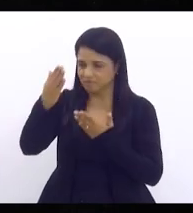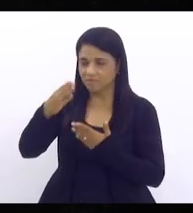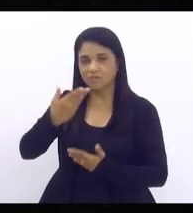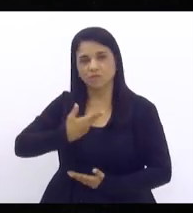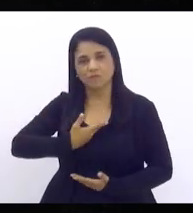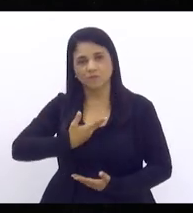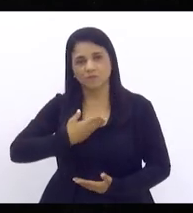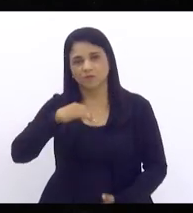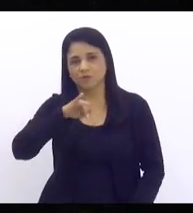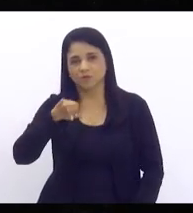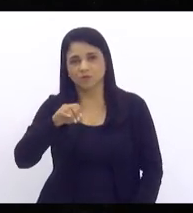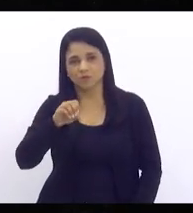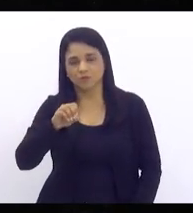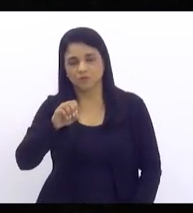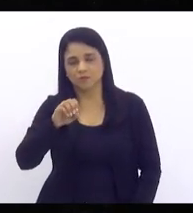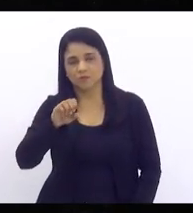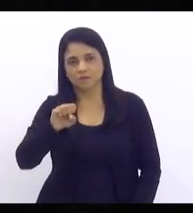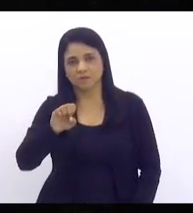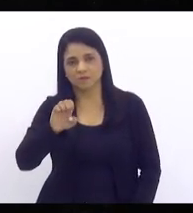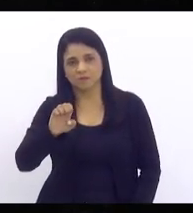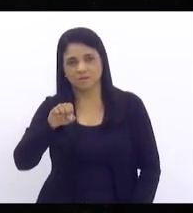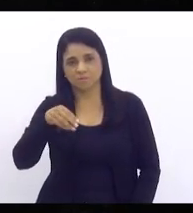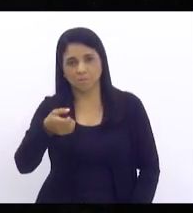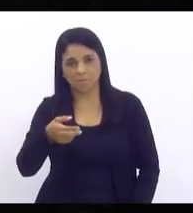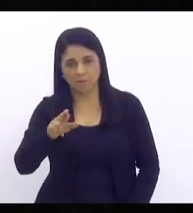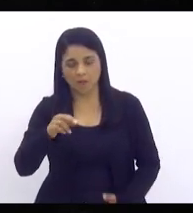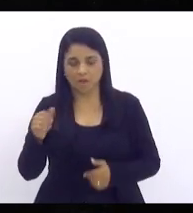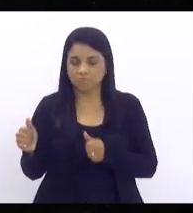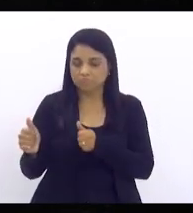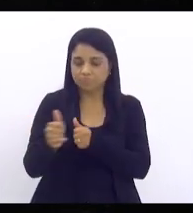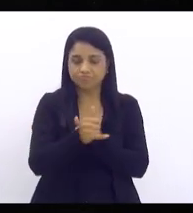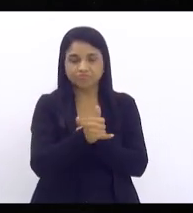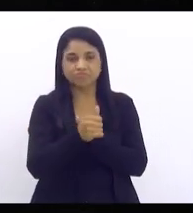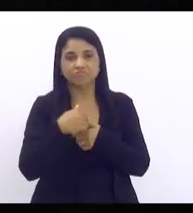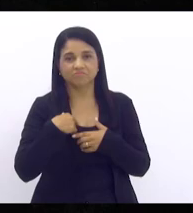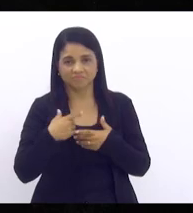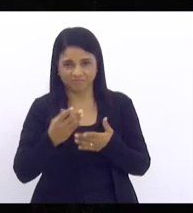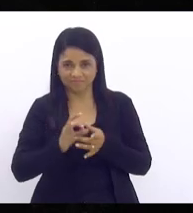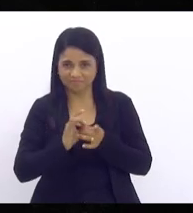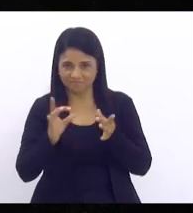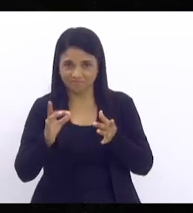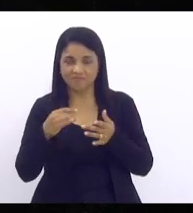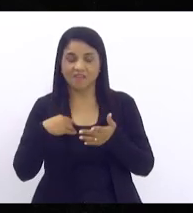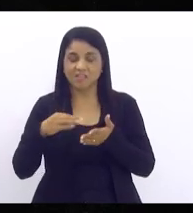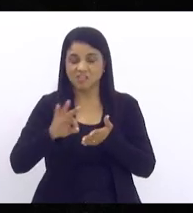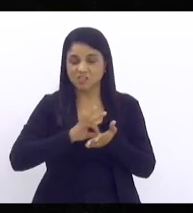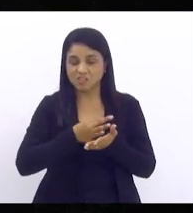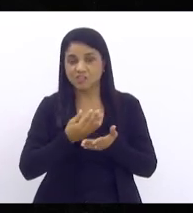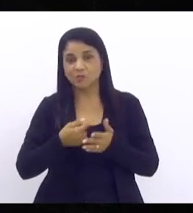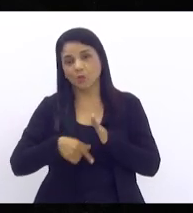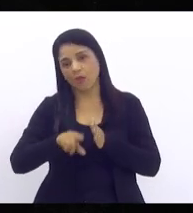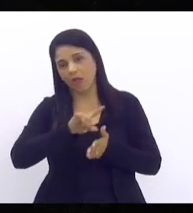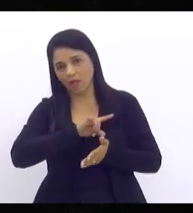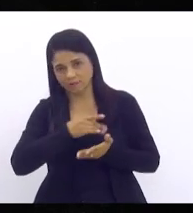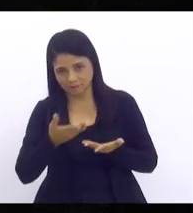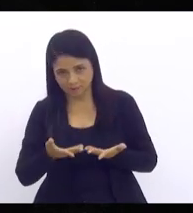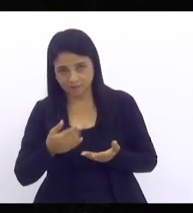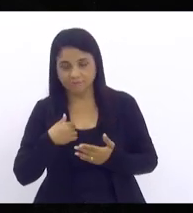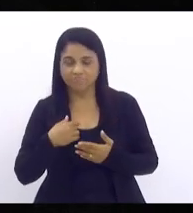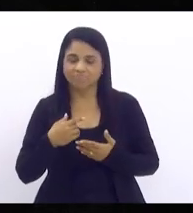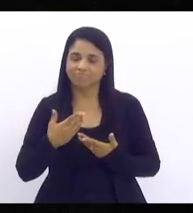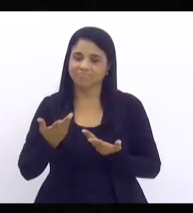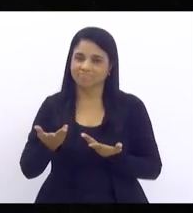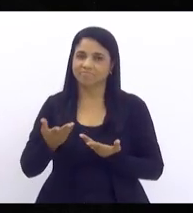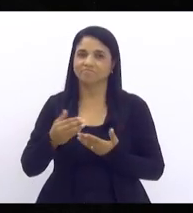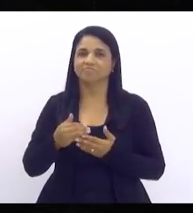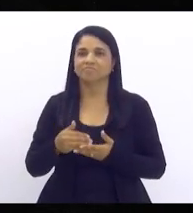que gentilmente me cedeu a vez dele, estava inscrito aqui na minha frente, mas fez a gentileza. Eu vou fazer